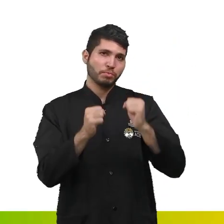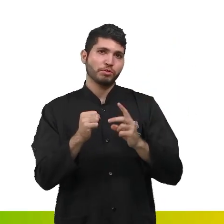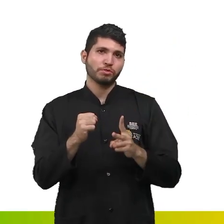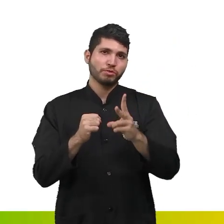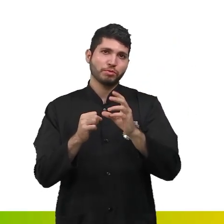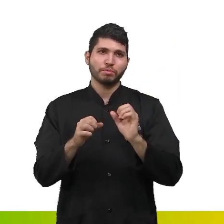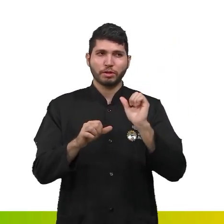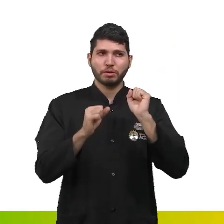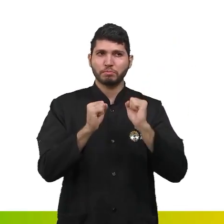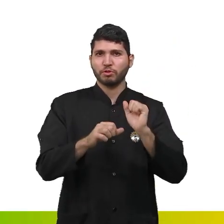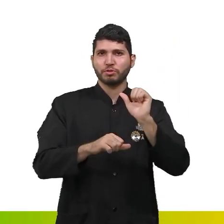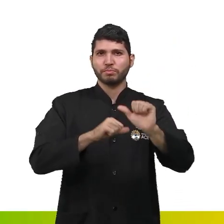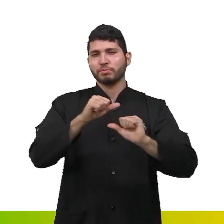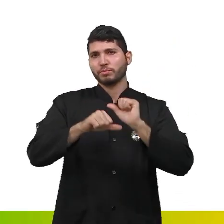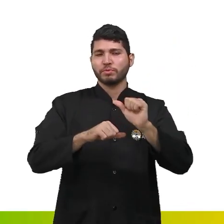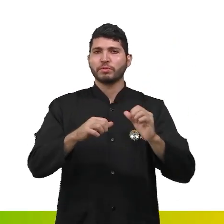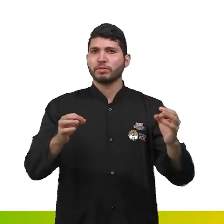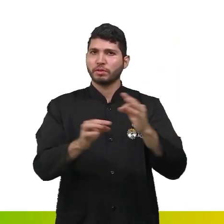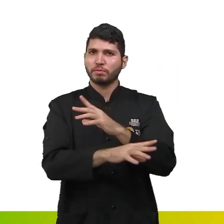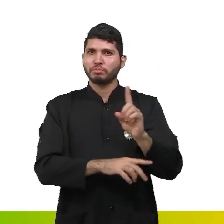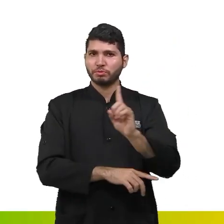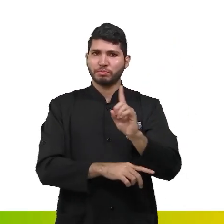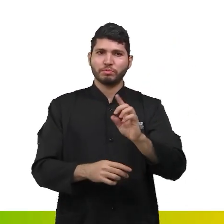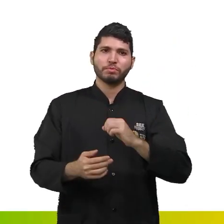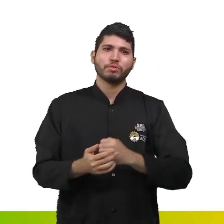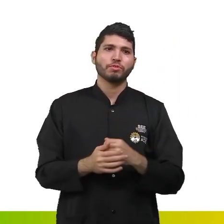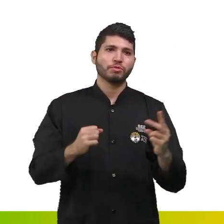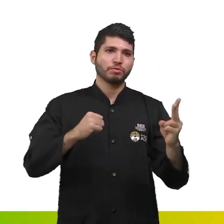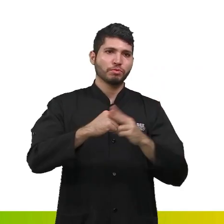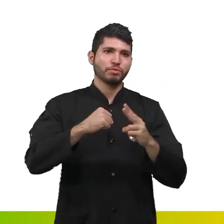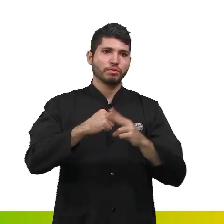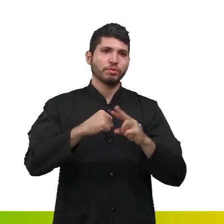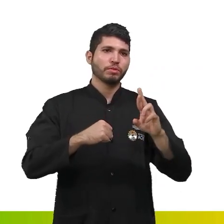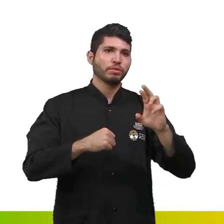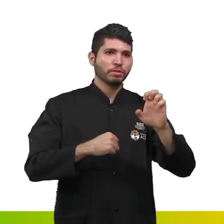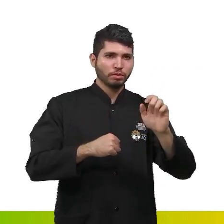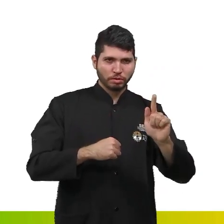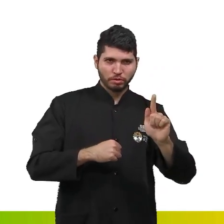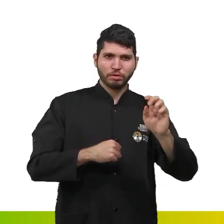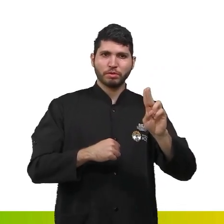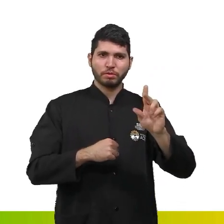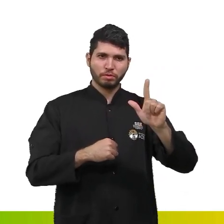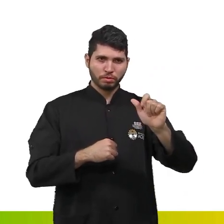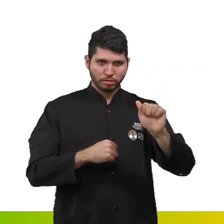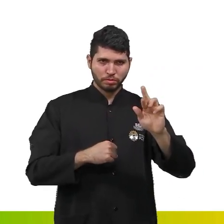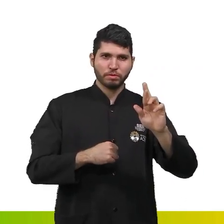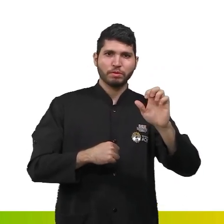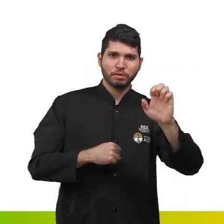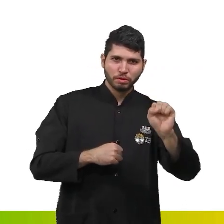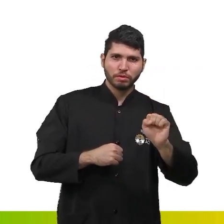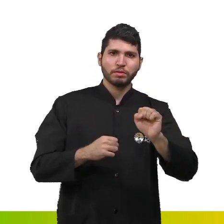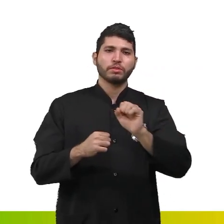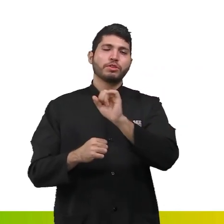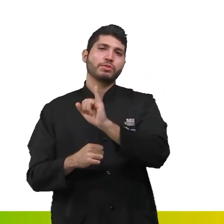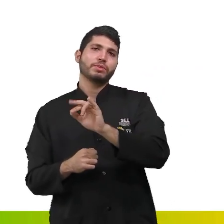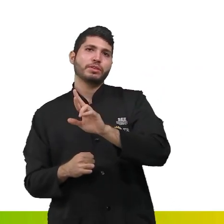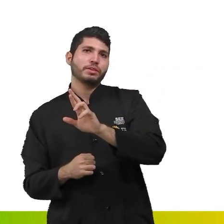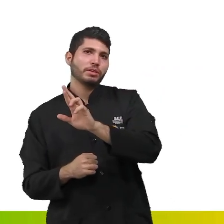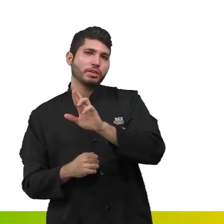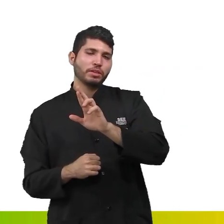acabamento. Trabalhamos os verbos regulares e alguns verbos irregulares, como o ir, ser e o